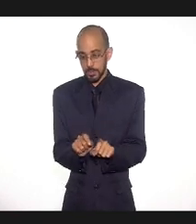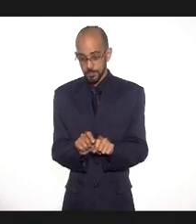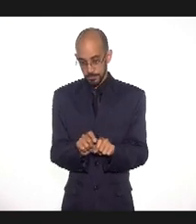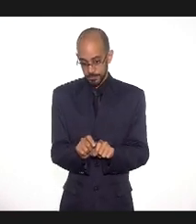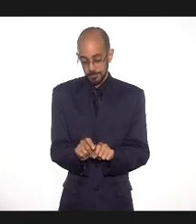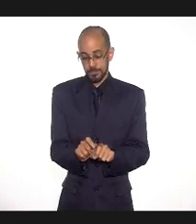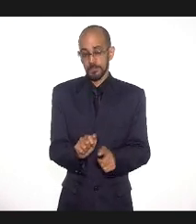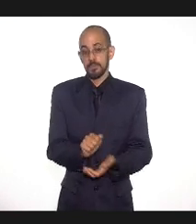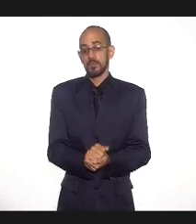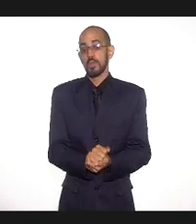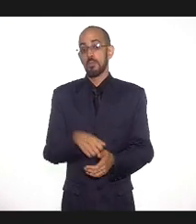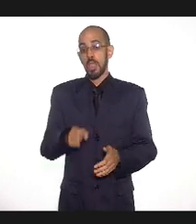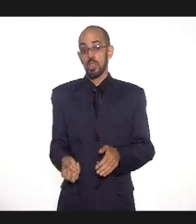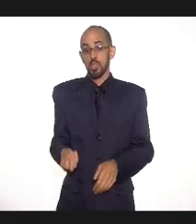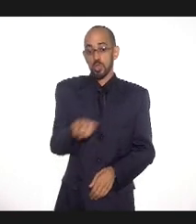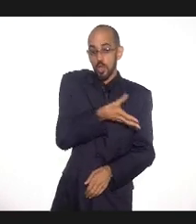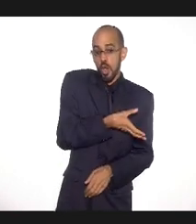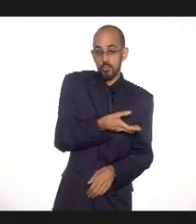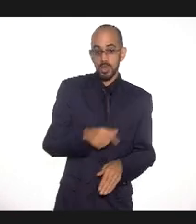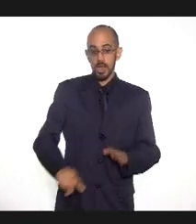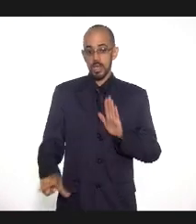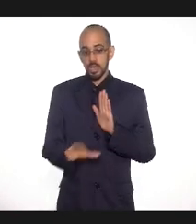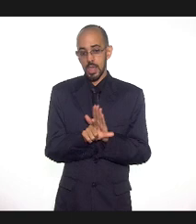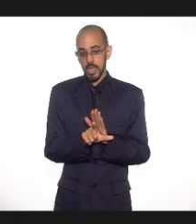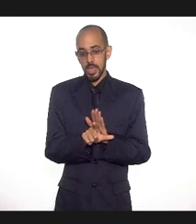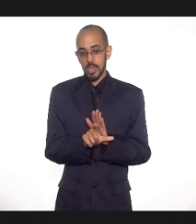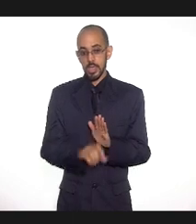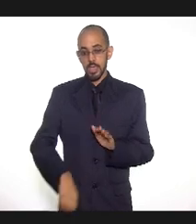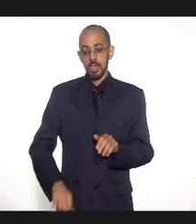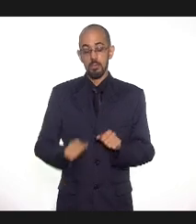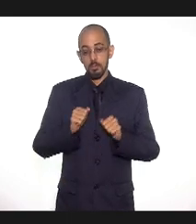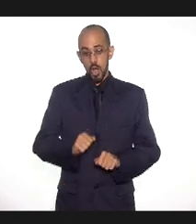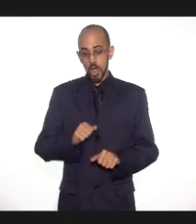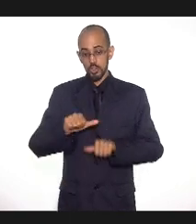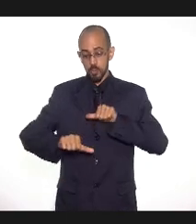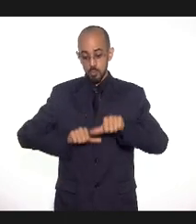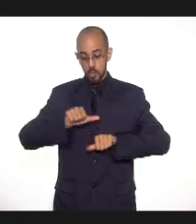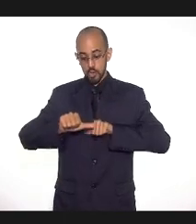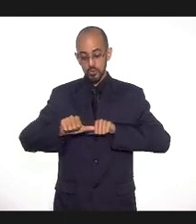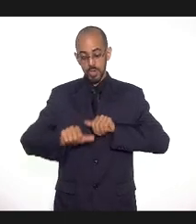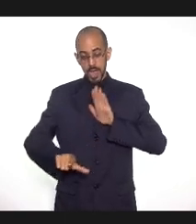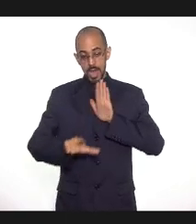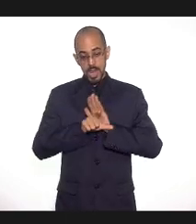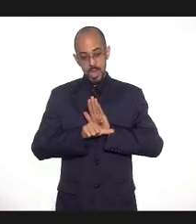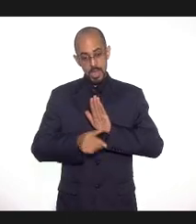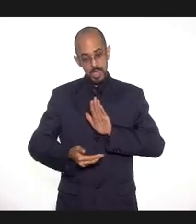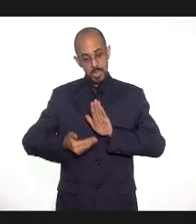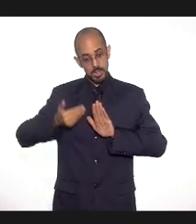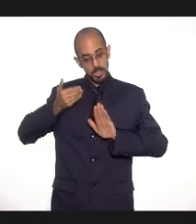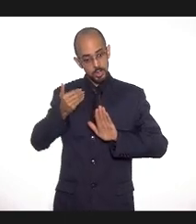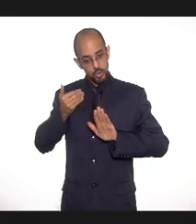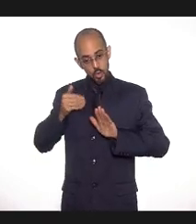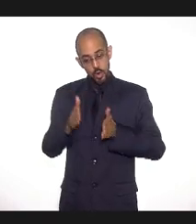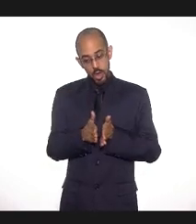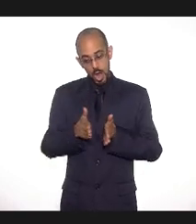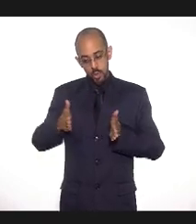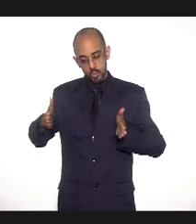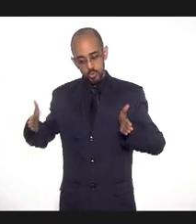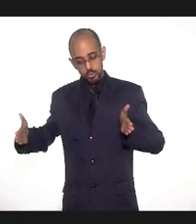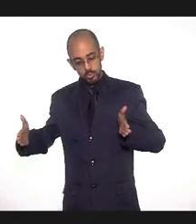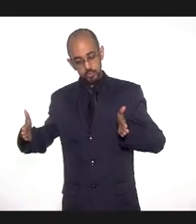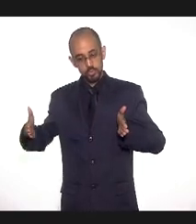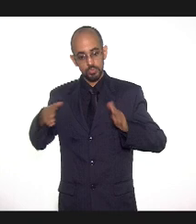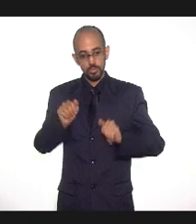que uma nova lei poderia modificar a lei anterior, estendendo o prazo dela e